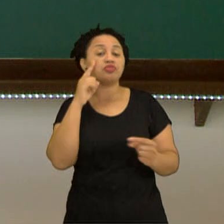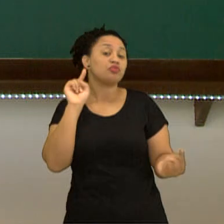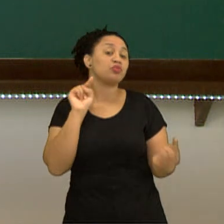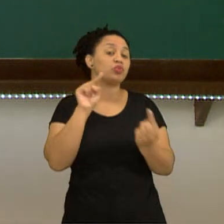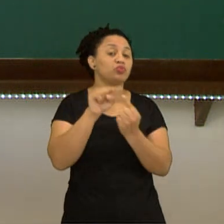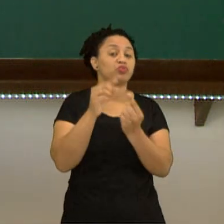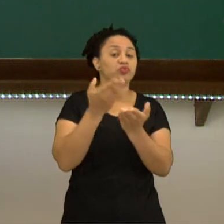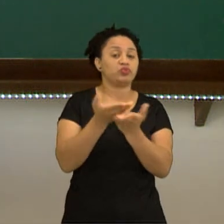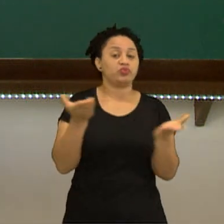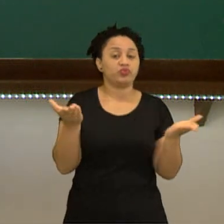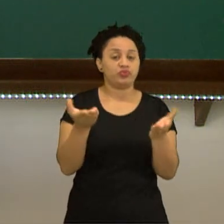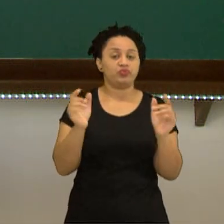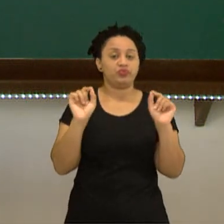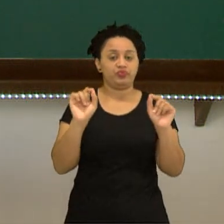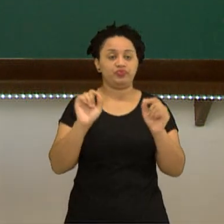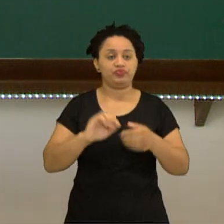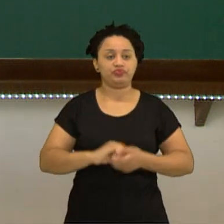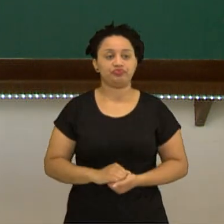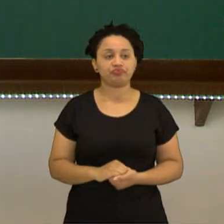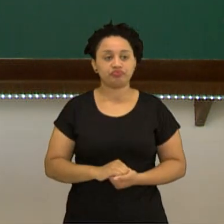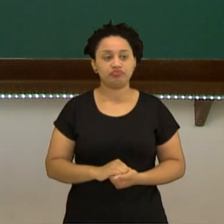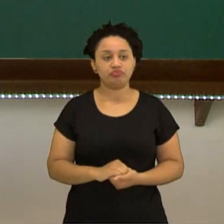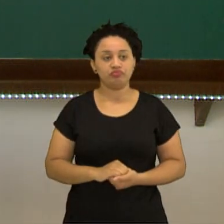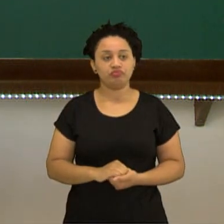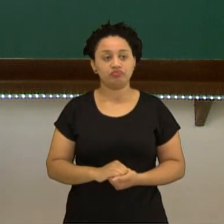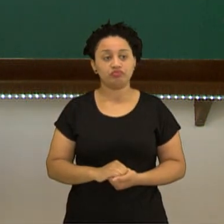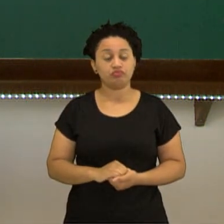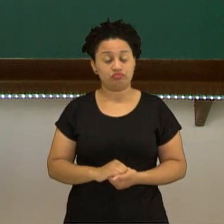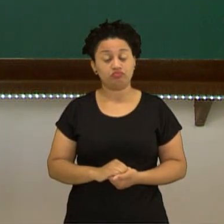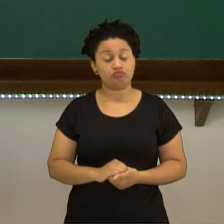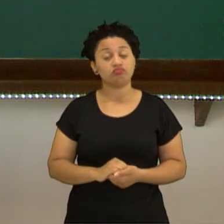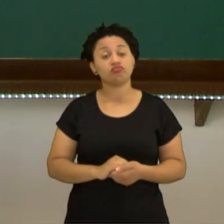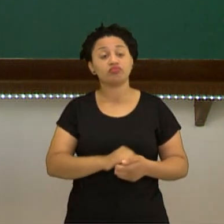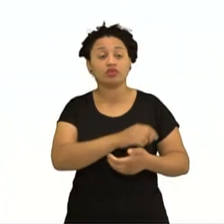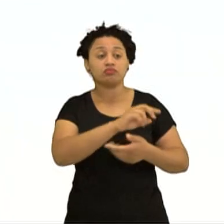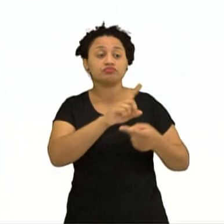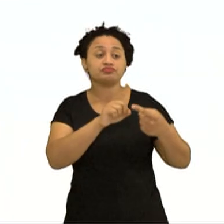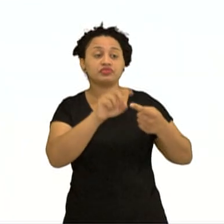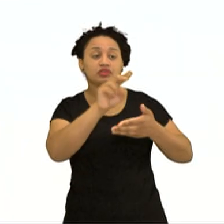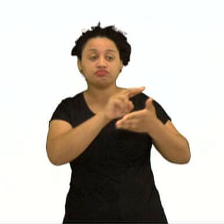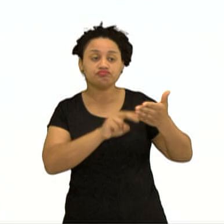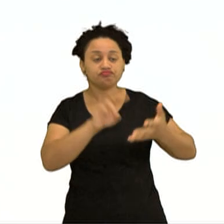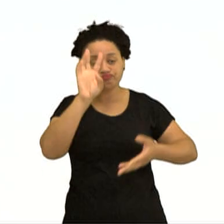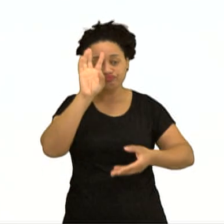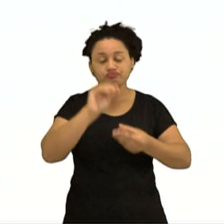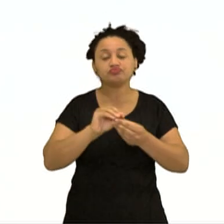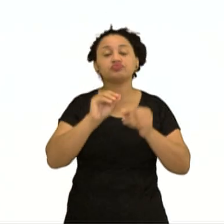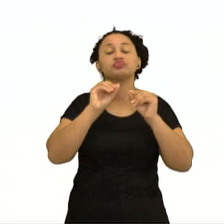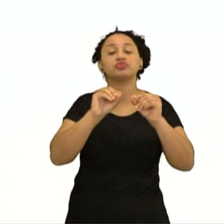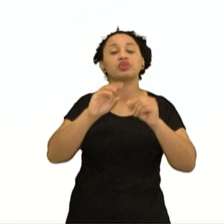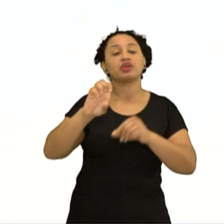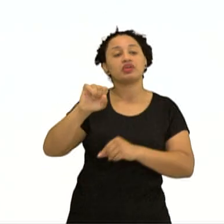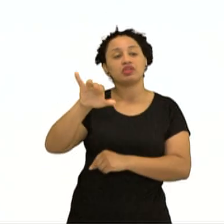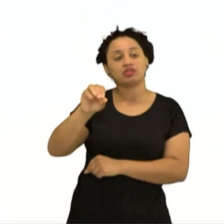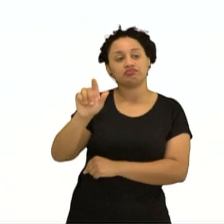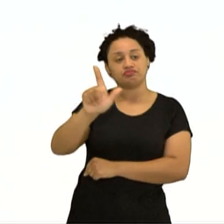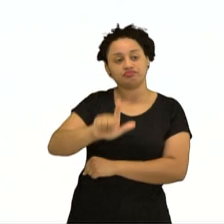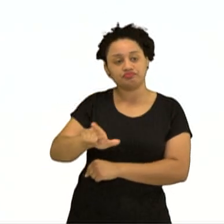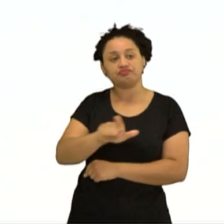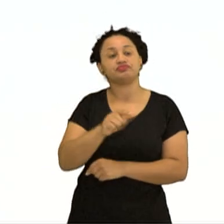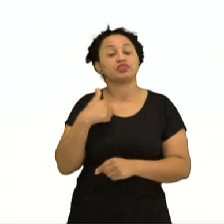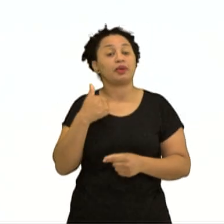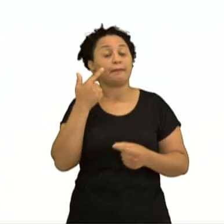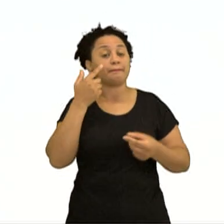aula. Eles são ler e compreender fragmento de ensaio literário, reconhecer o